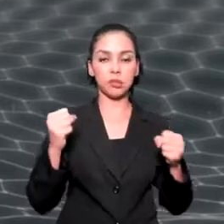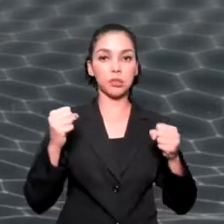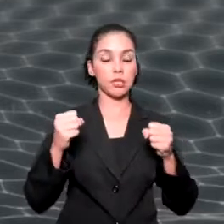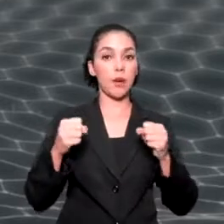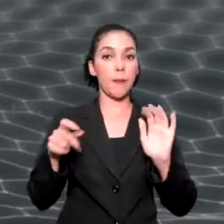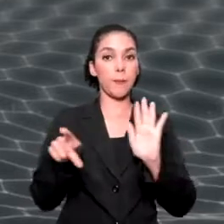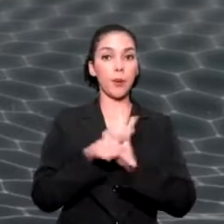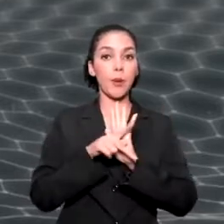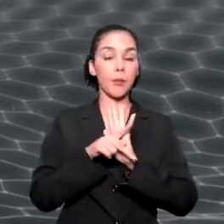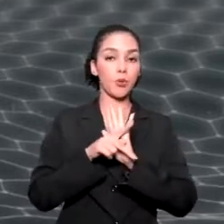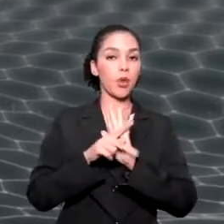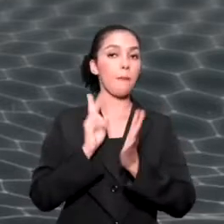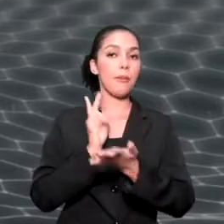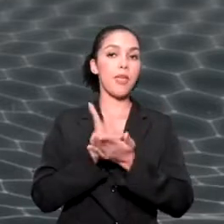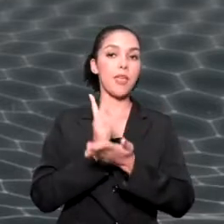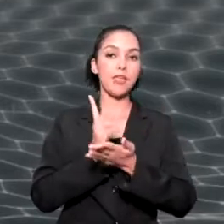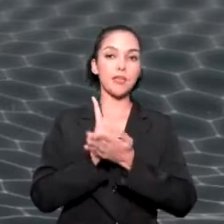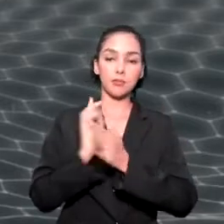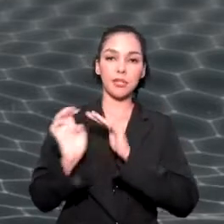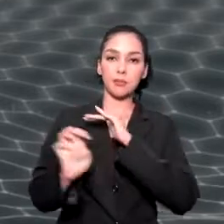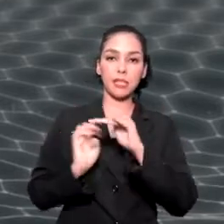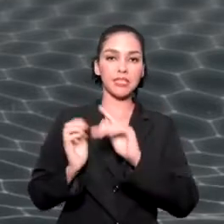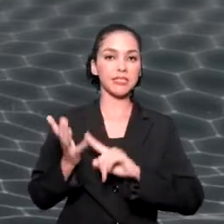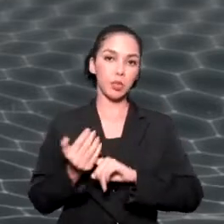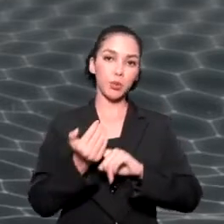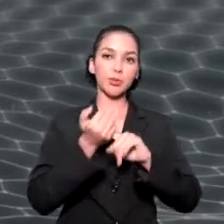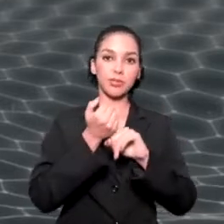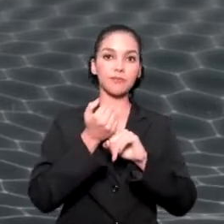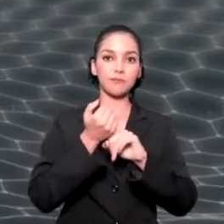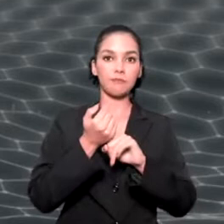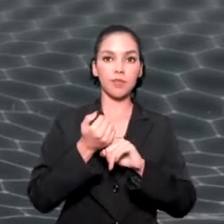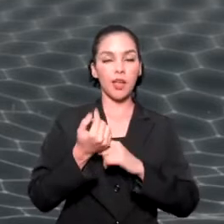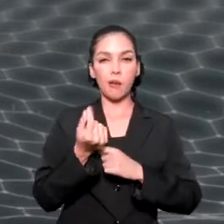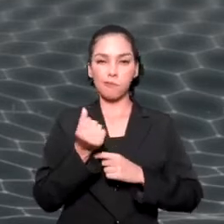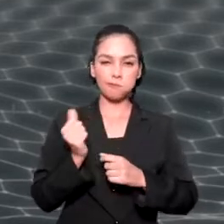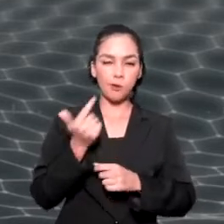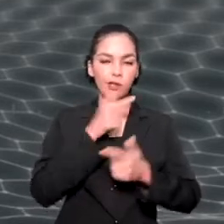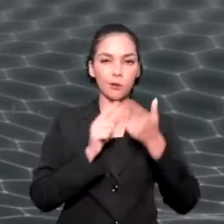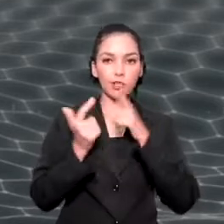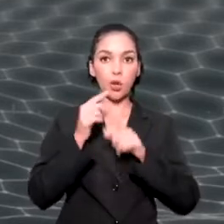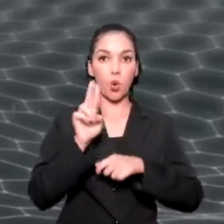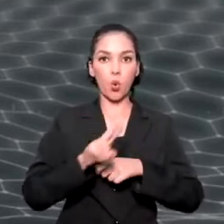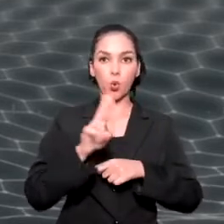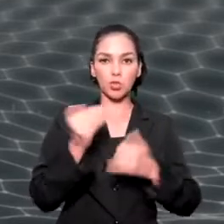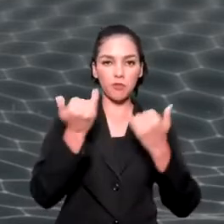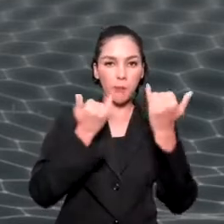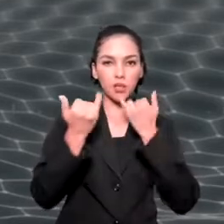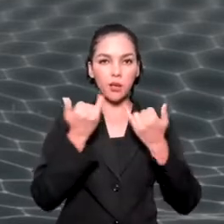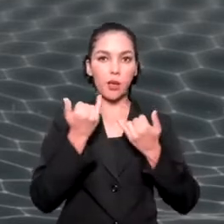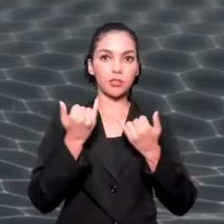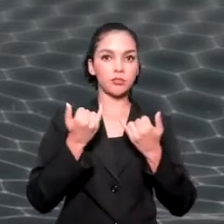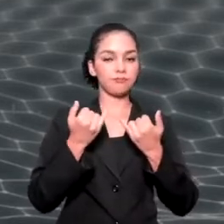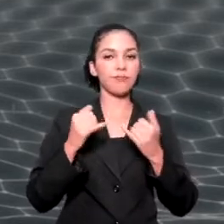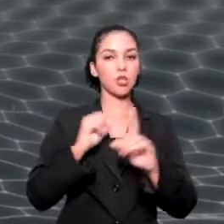plataformas que pertencem praticamente às mesmas empresas de tecnologia que prosperam com o uso